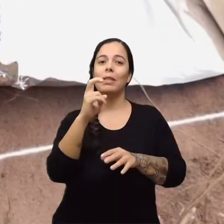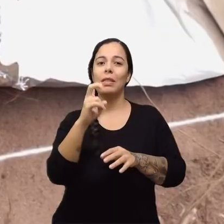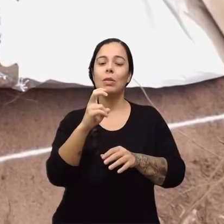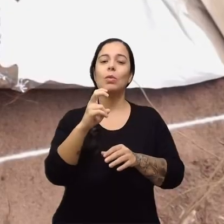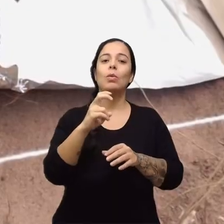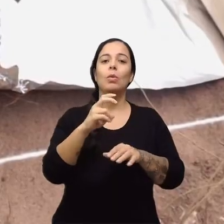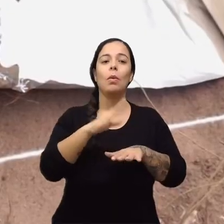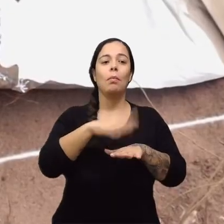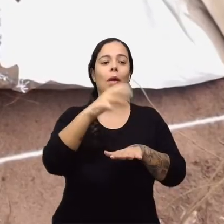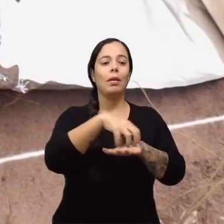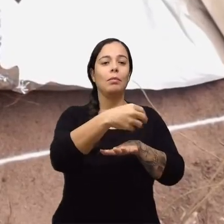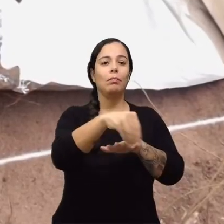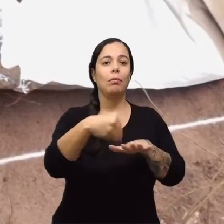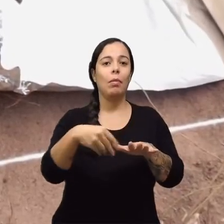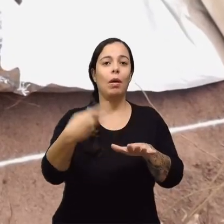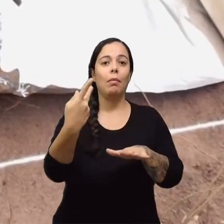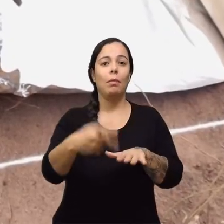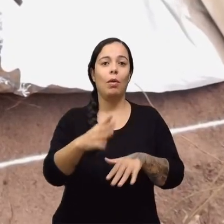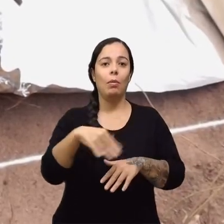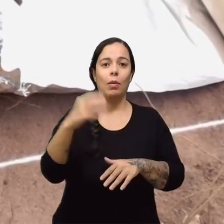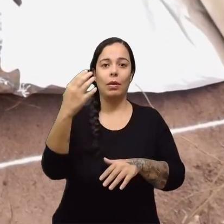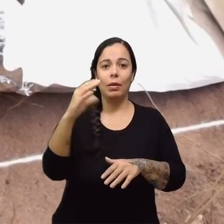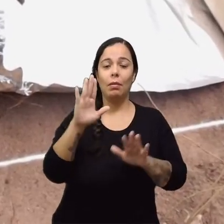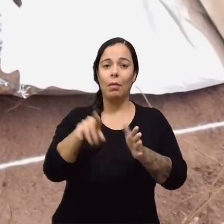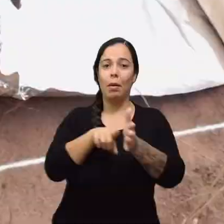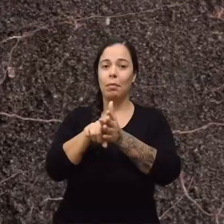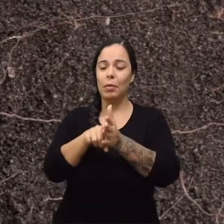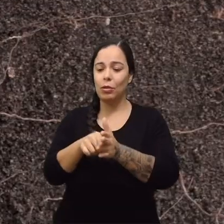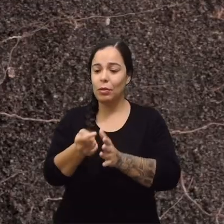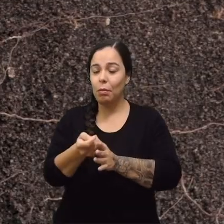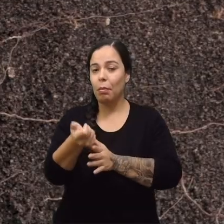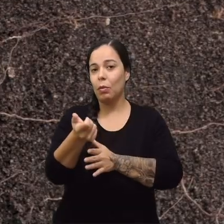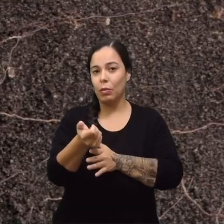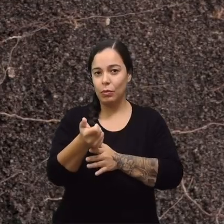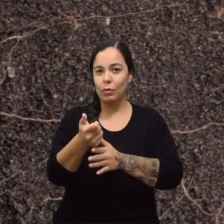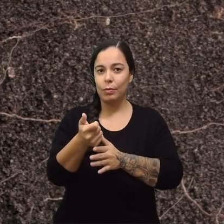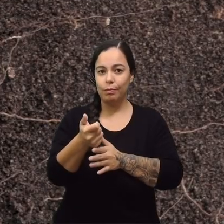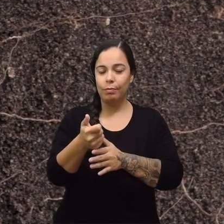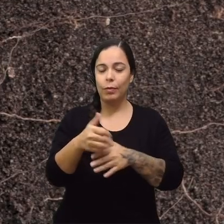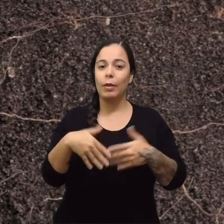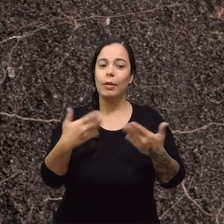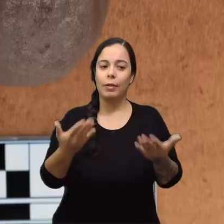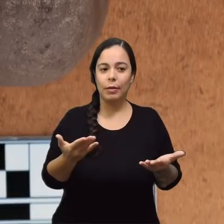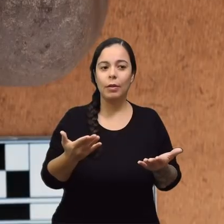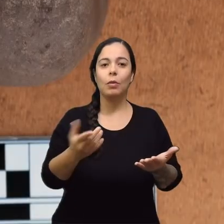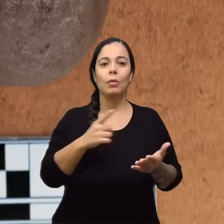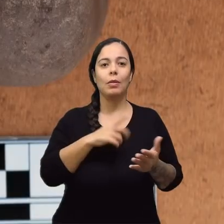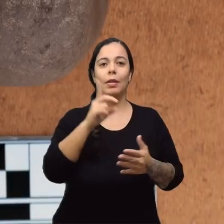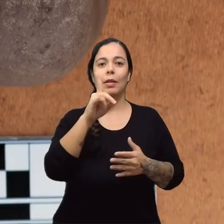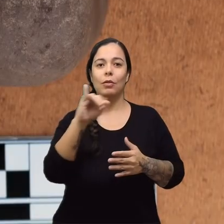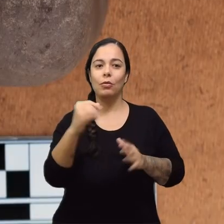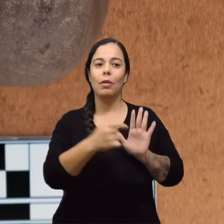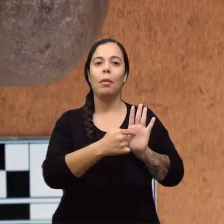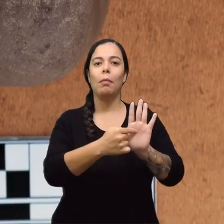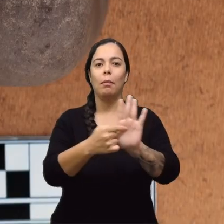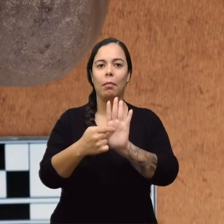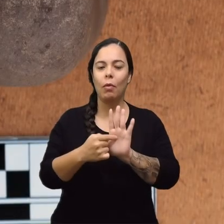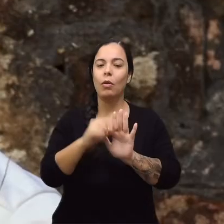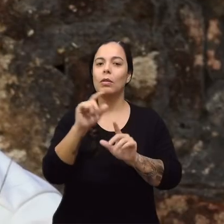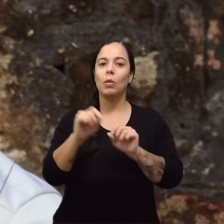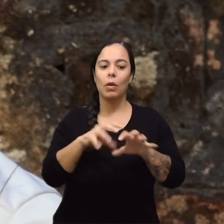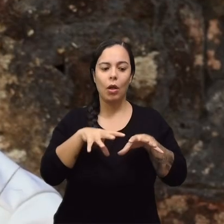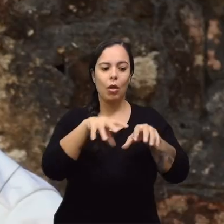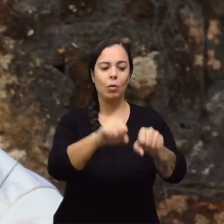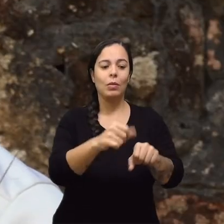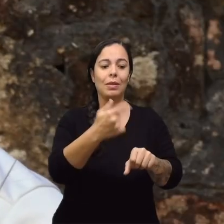Niterói e poucas pesquisas realizadas até o momento. Então, apesar das datações indicarem ocupações de mais de 7.000 anos antes